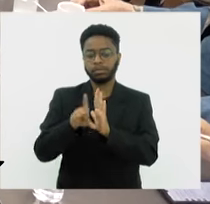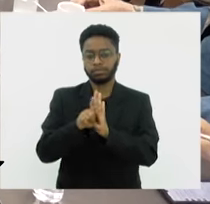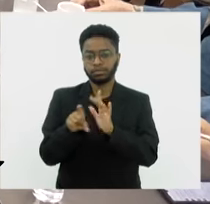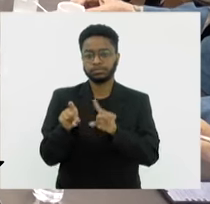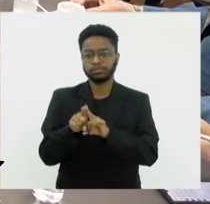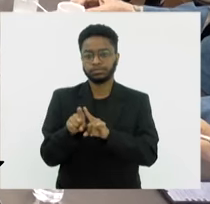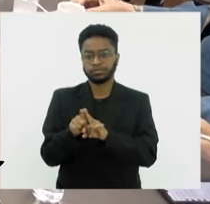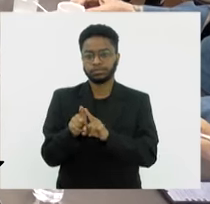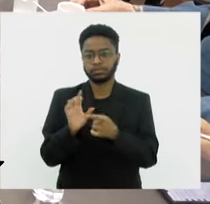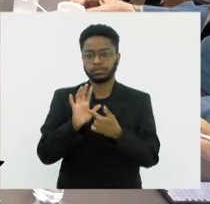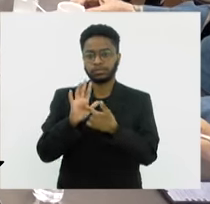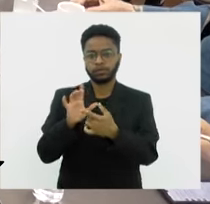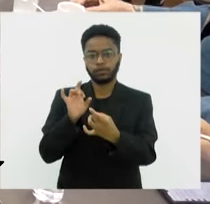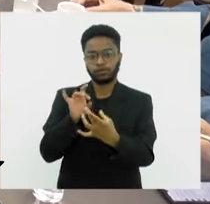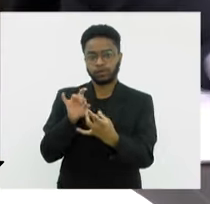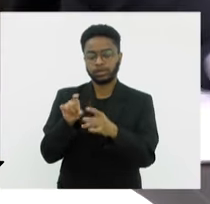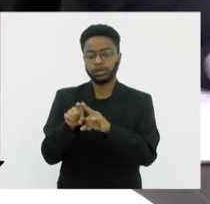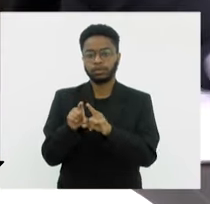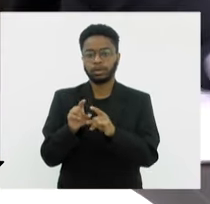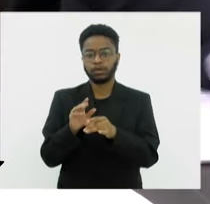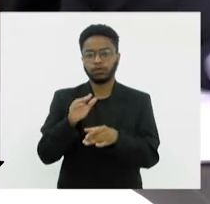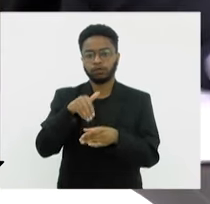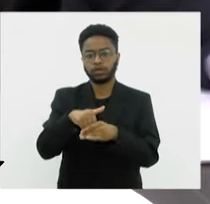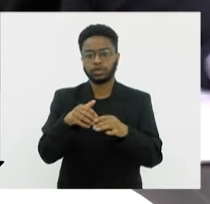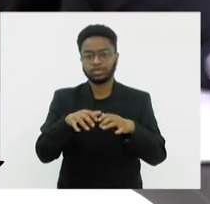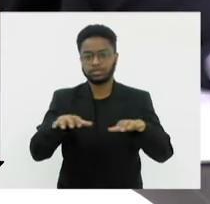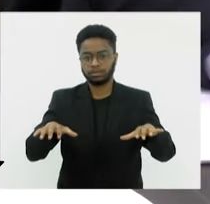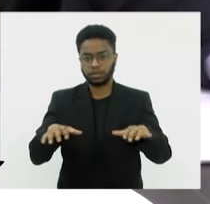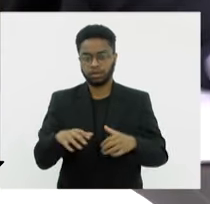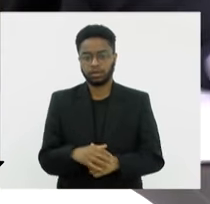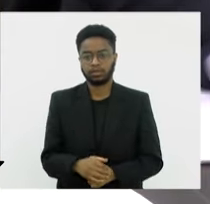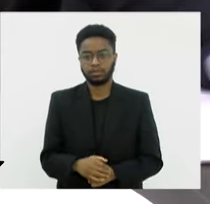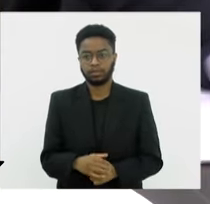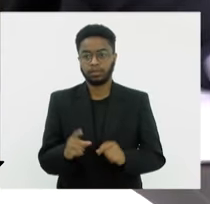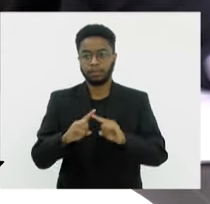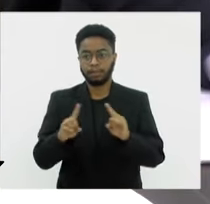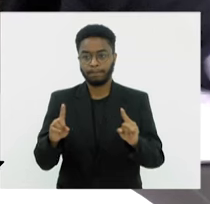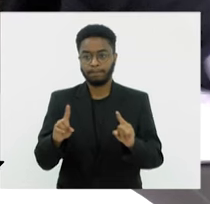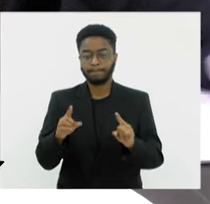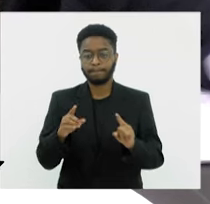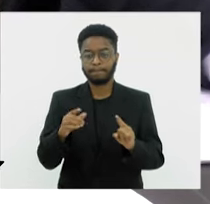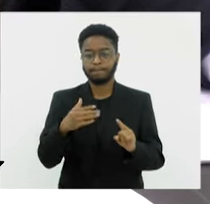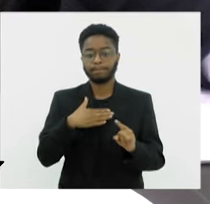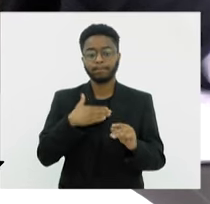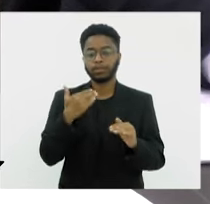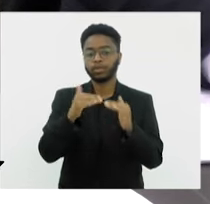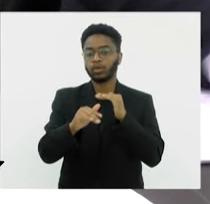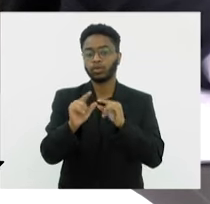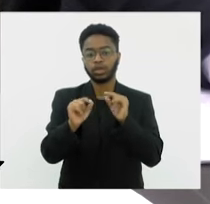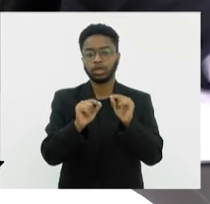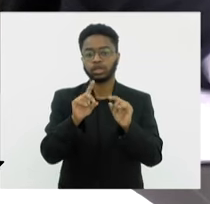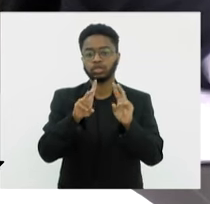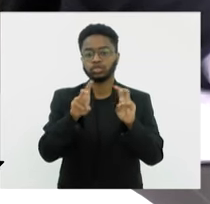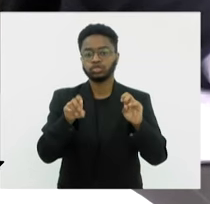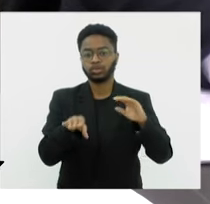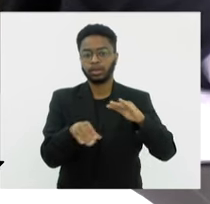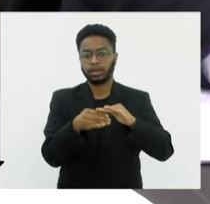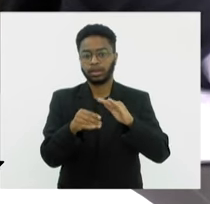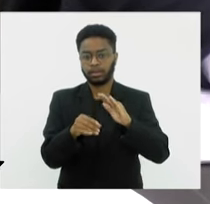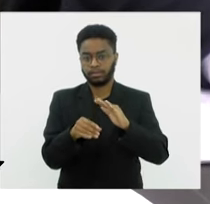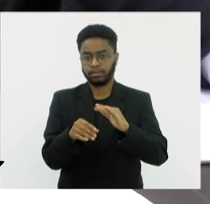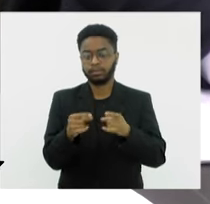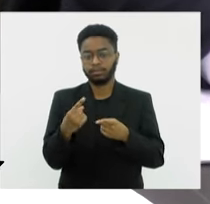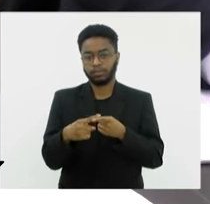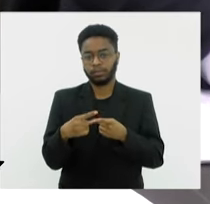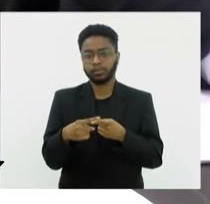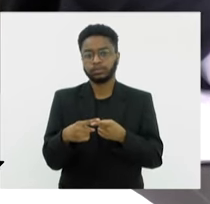apresentando um voto em separado, mas a minha divergência é só em relação às emendas.